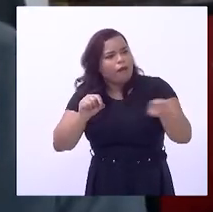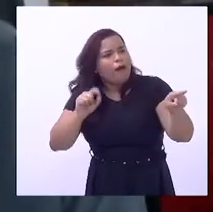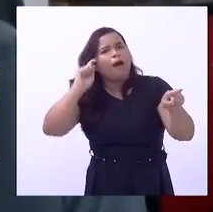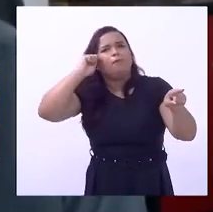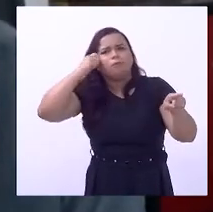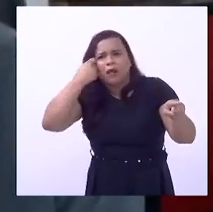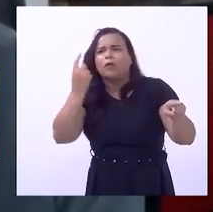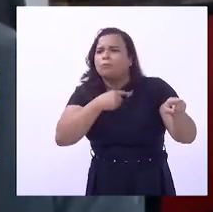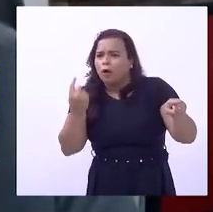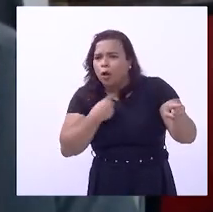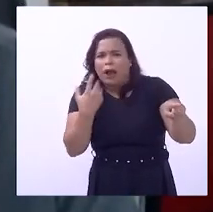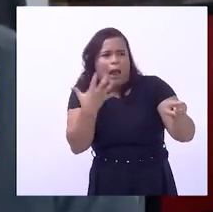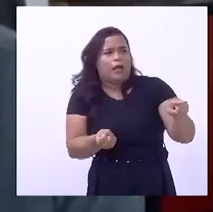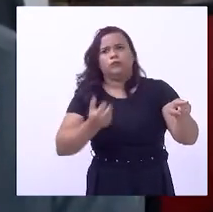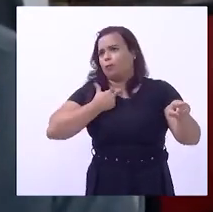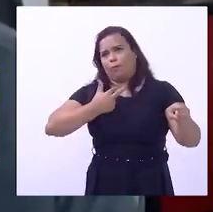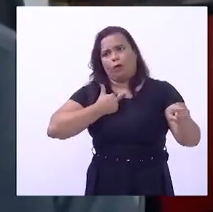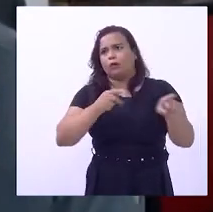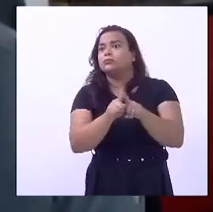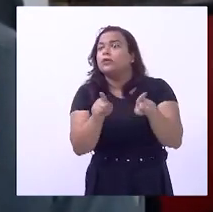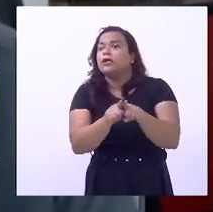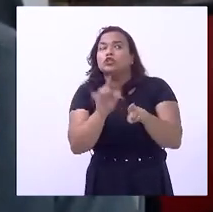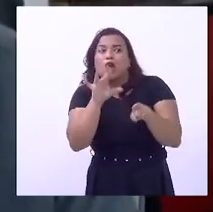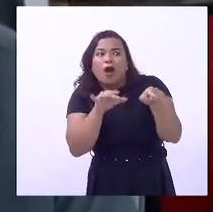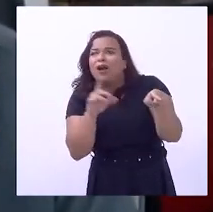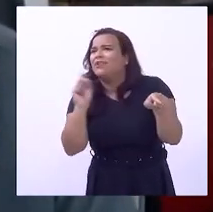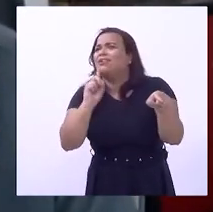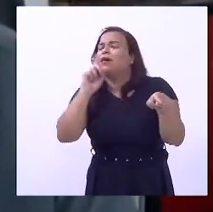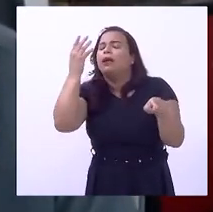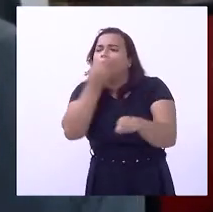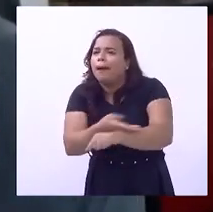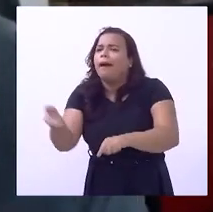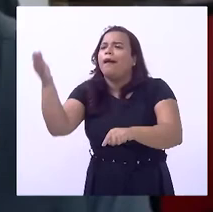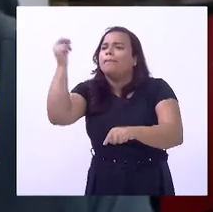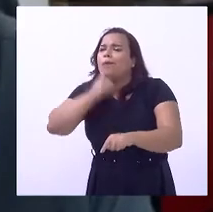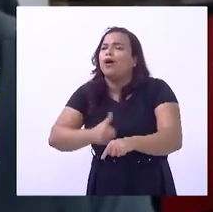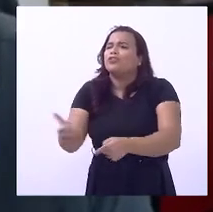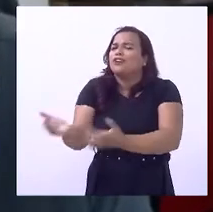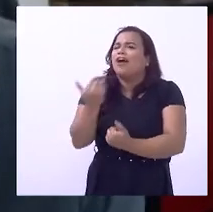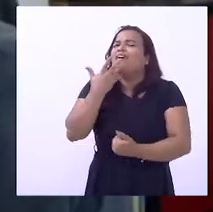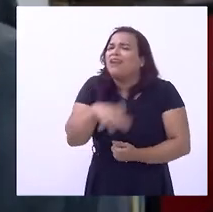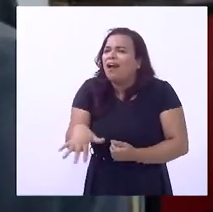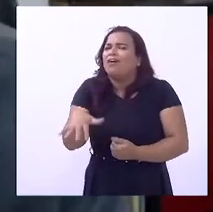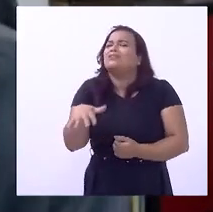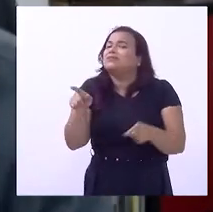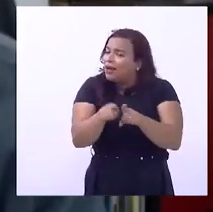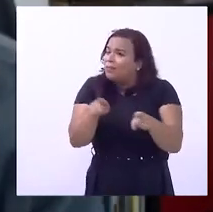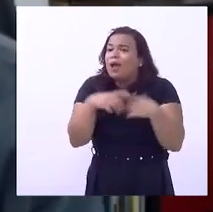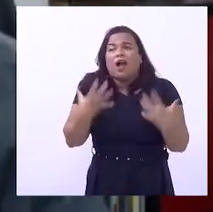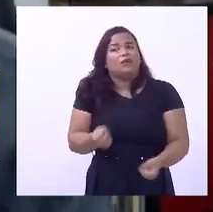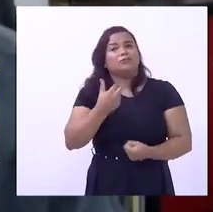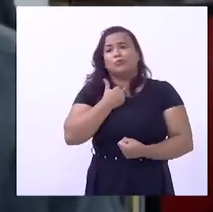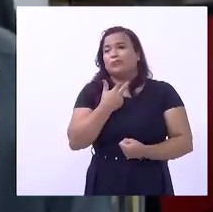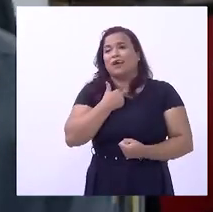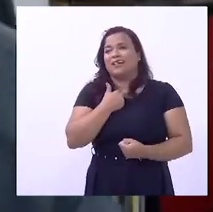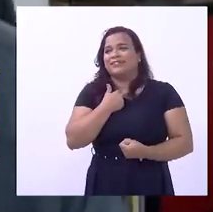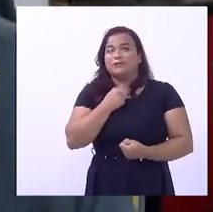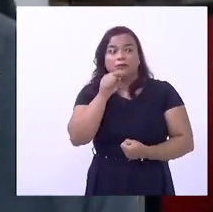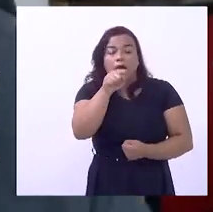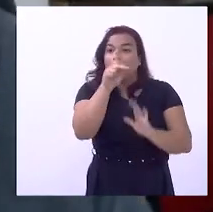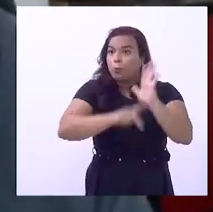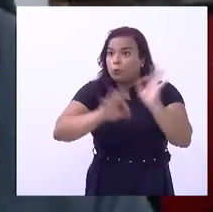de brancos, de mulheres, de jovens, de crianças. Aqui, esse projeto, ele, no nascedouro